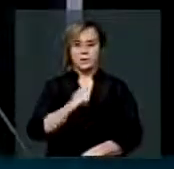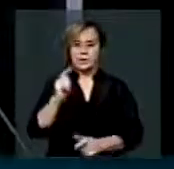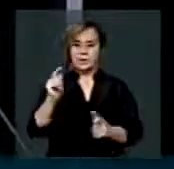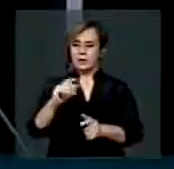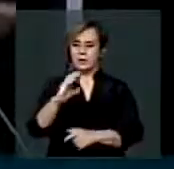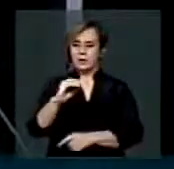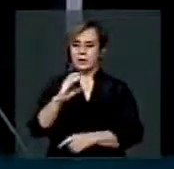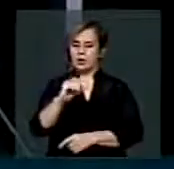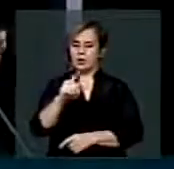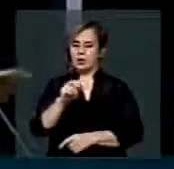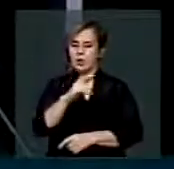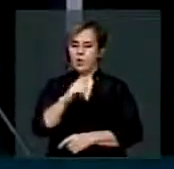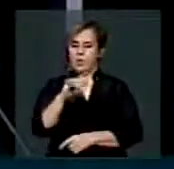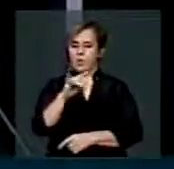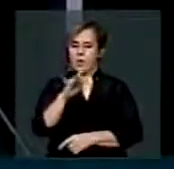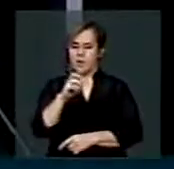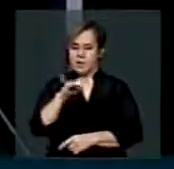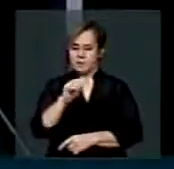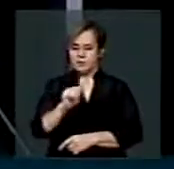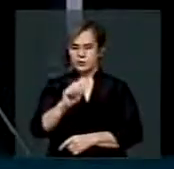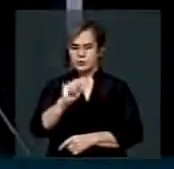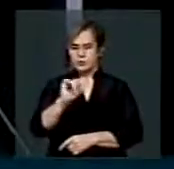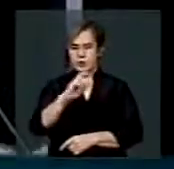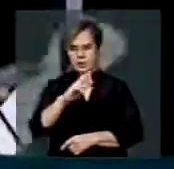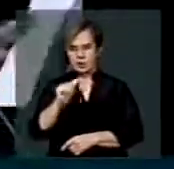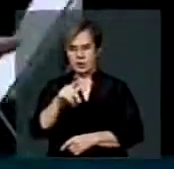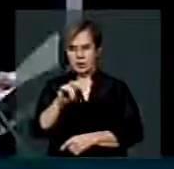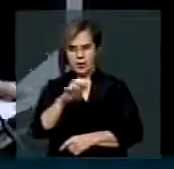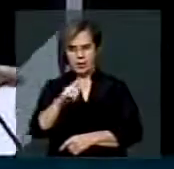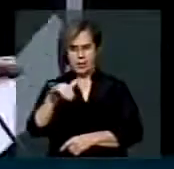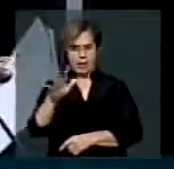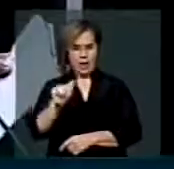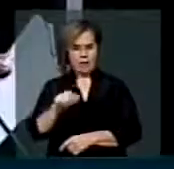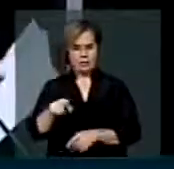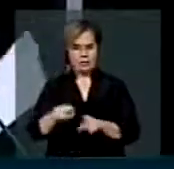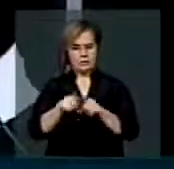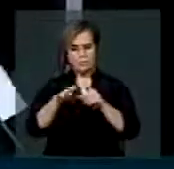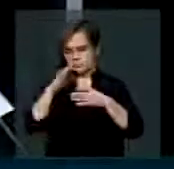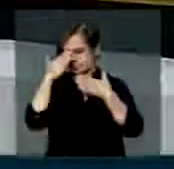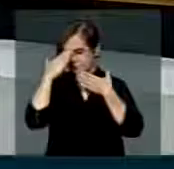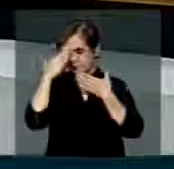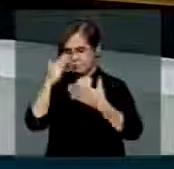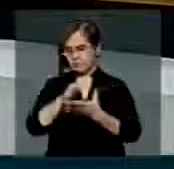cooperativa de Serra Pelada. Portanto, muito obrigado, senhor presidente, e agradeço a todos aqueles que nos acompanharam.